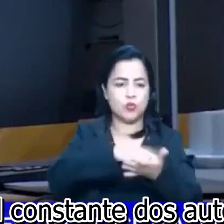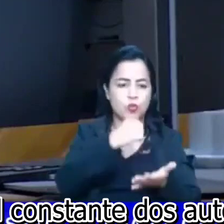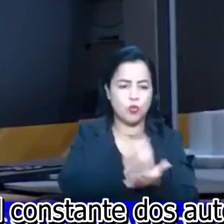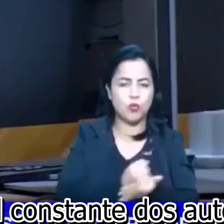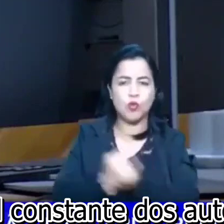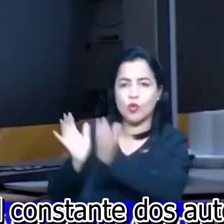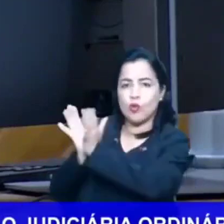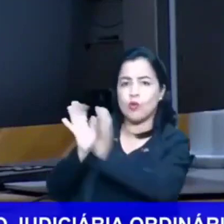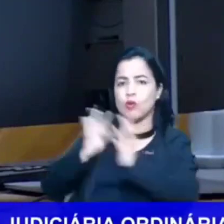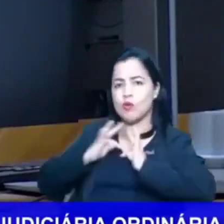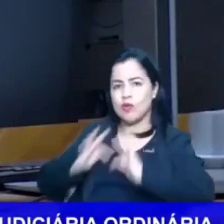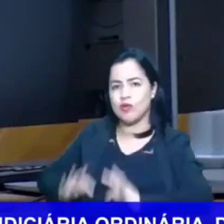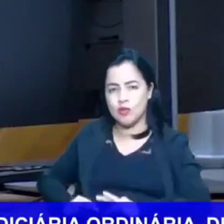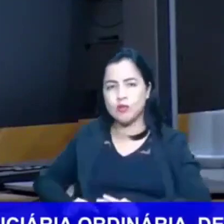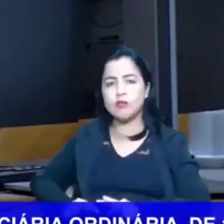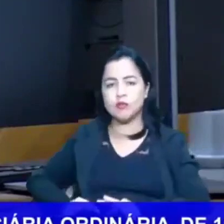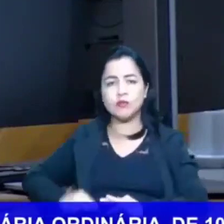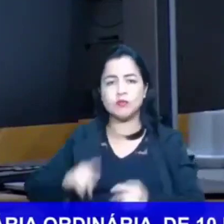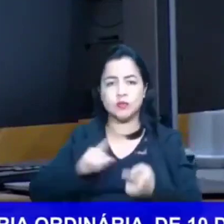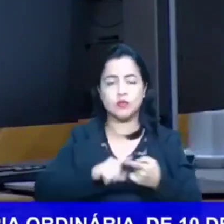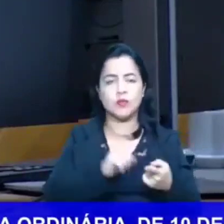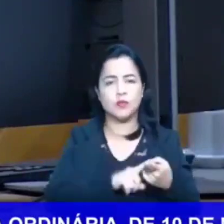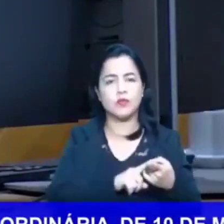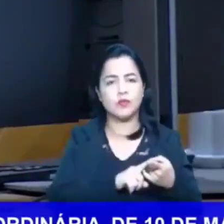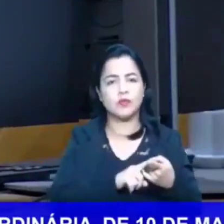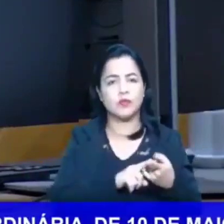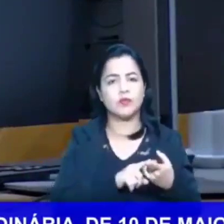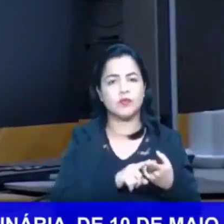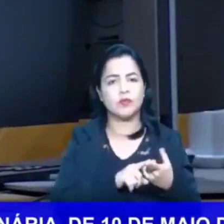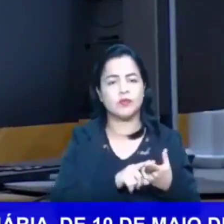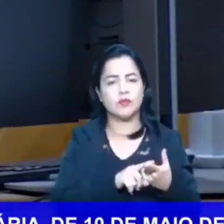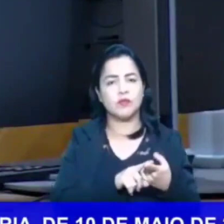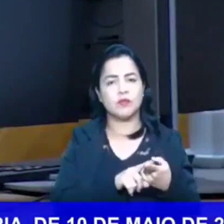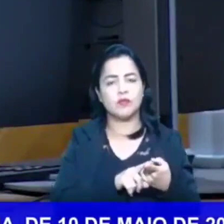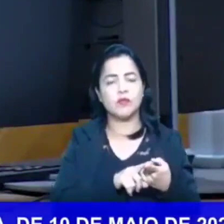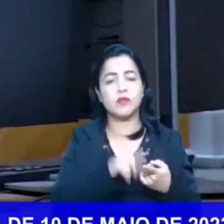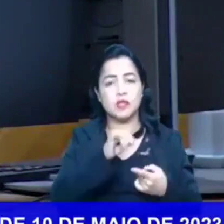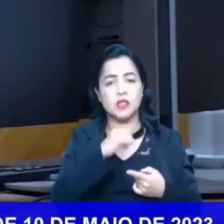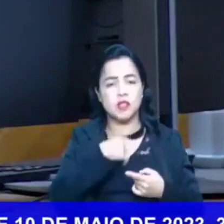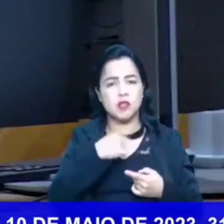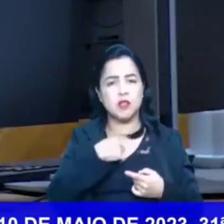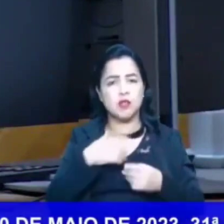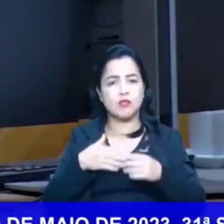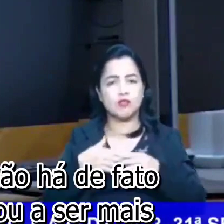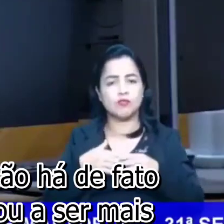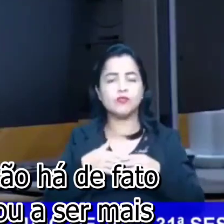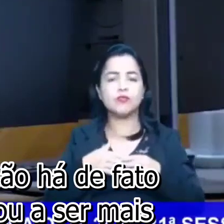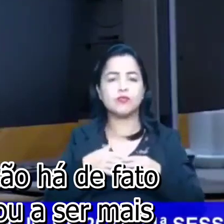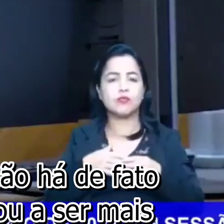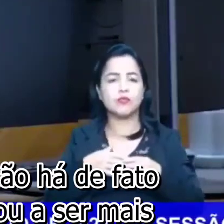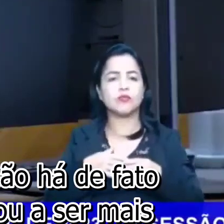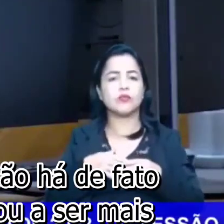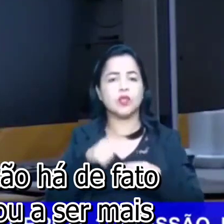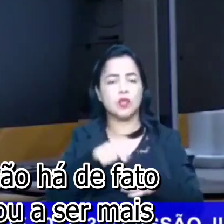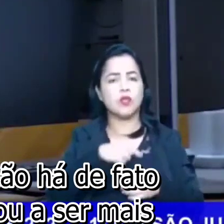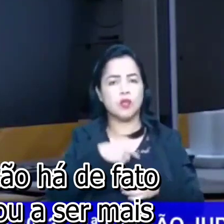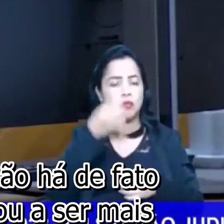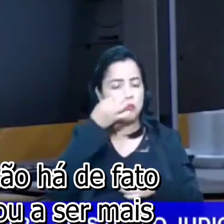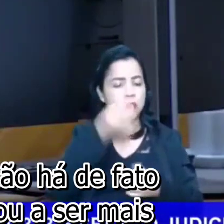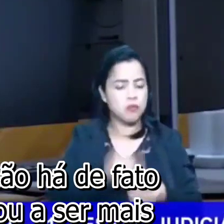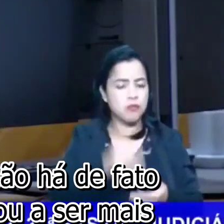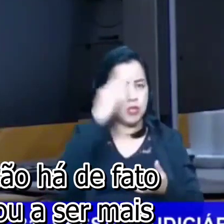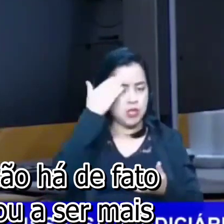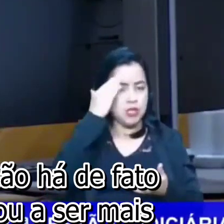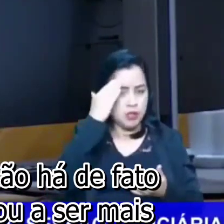ministerial constante dos autos e registrando que sigo com aquele entendimento, mas